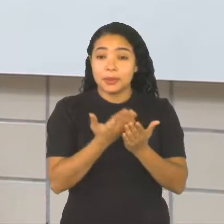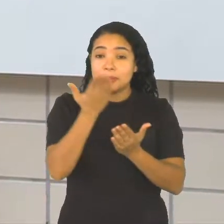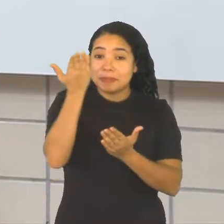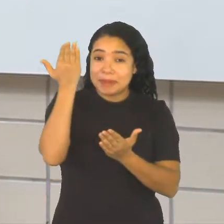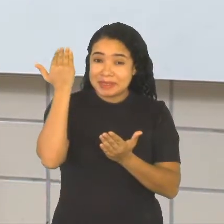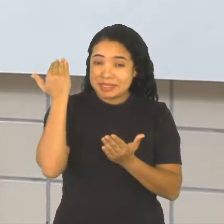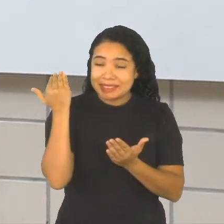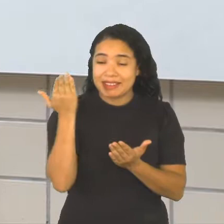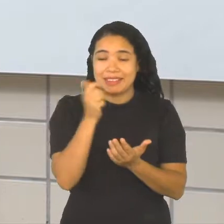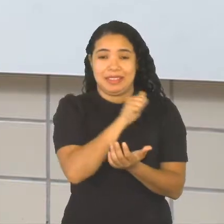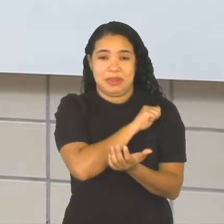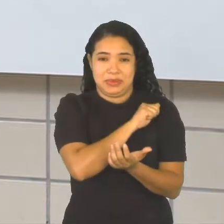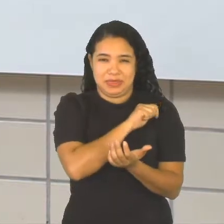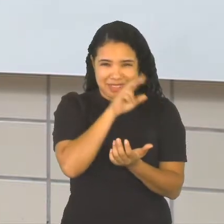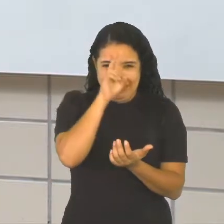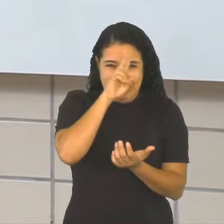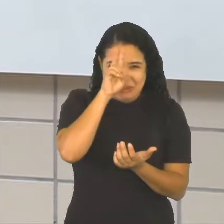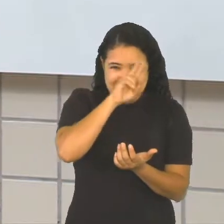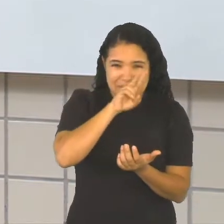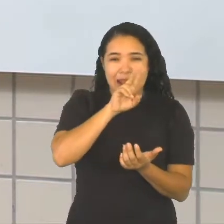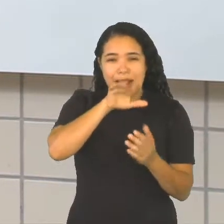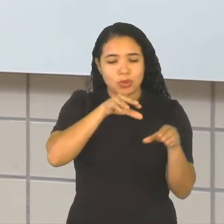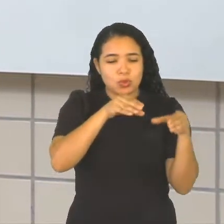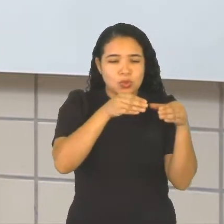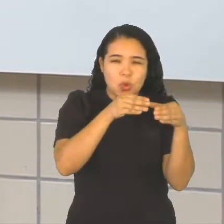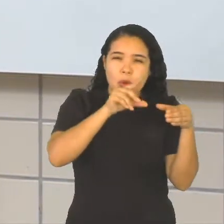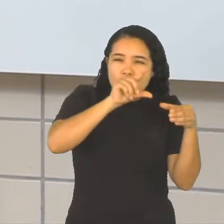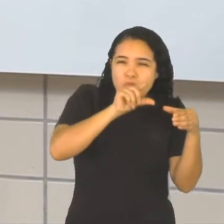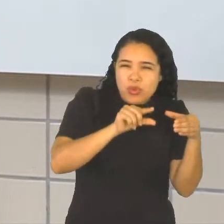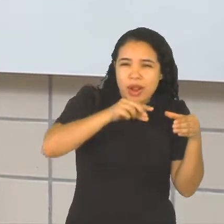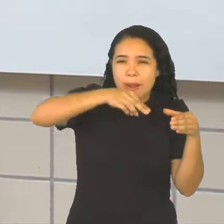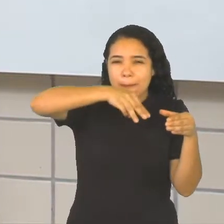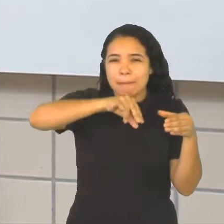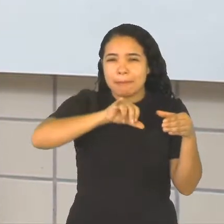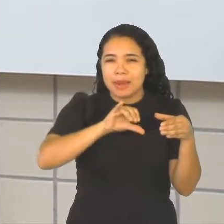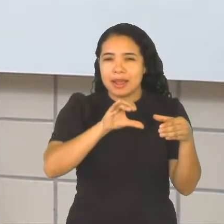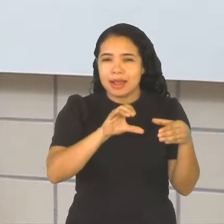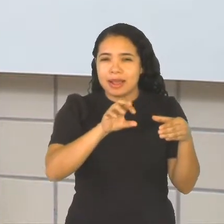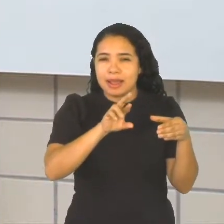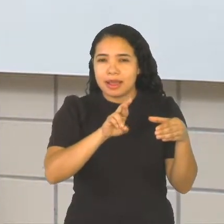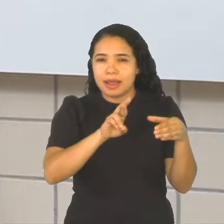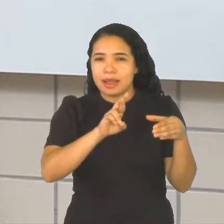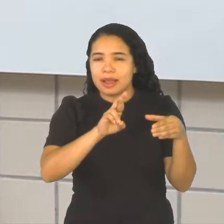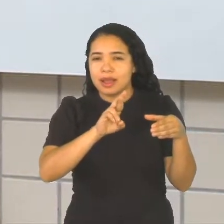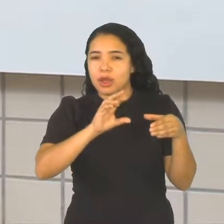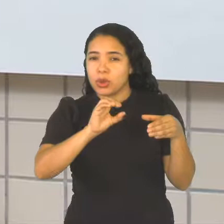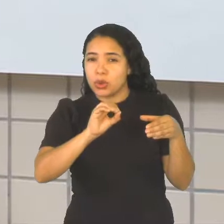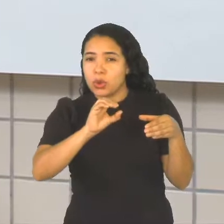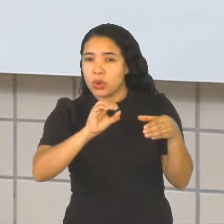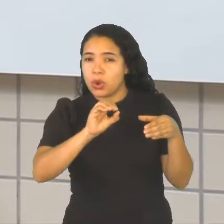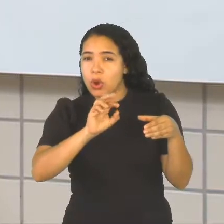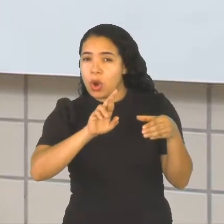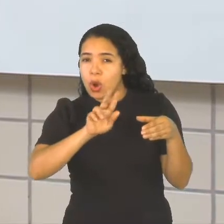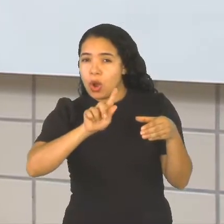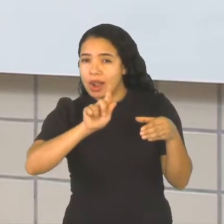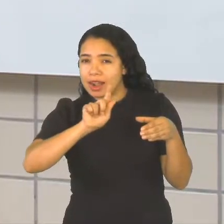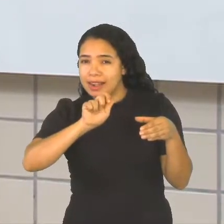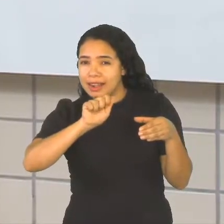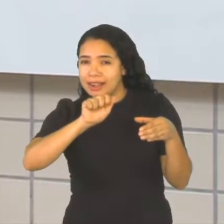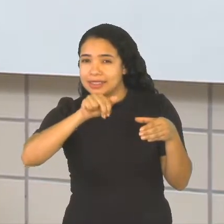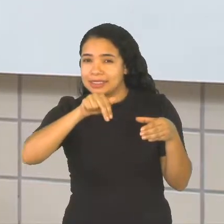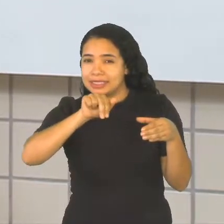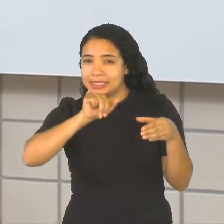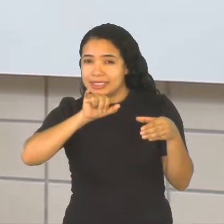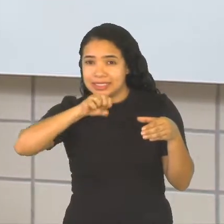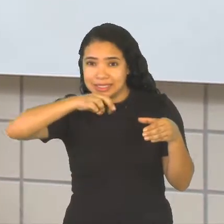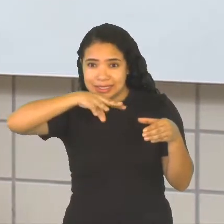galerinha, a gente falou sobre micro-organismos, né? Nas últimas aulas a gente tem falado bastante desse assunto. Hoje, para finalizar,